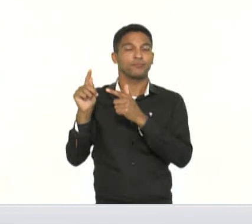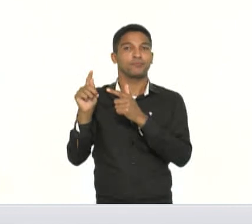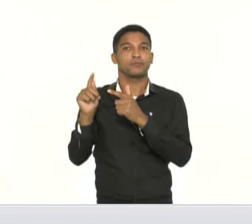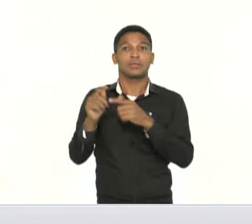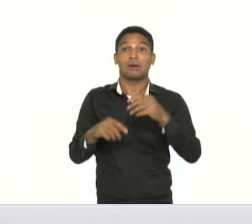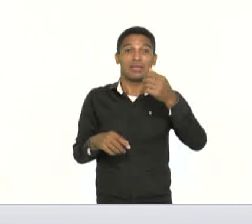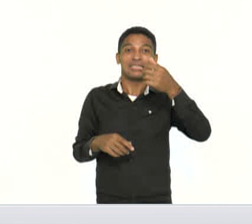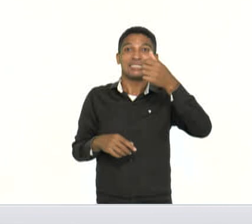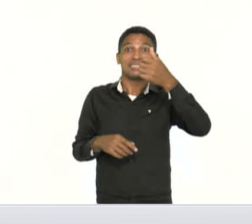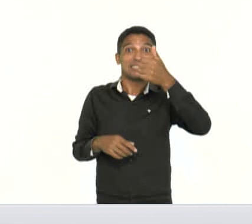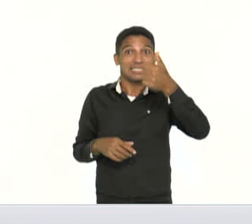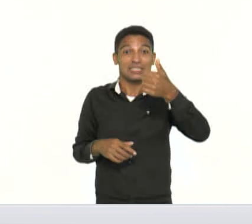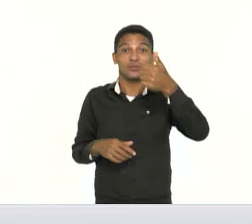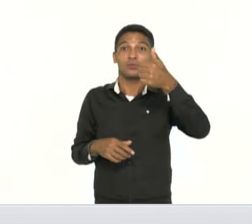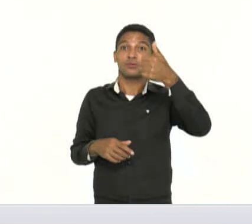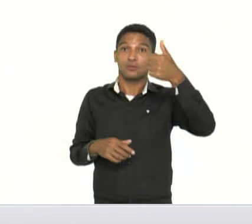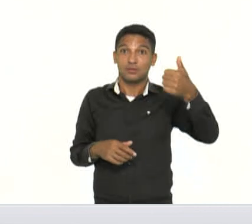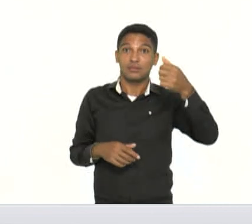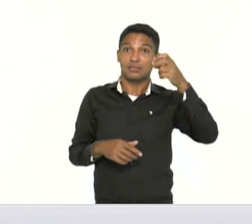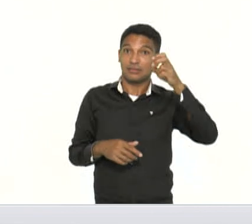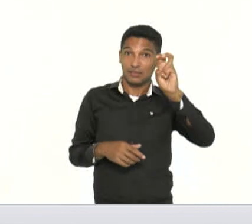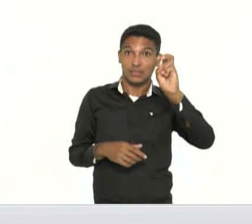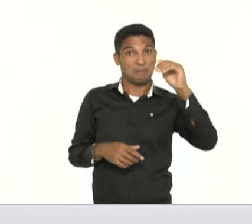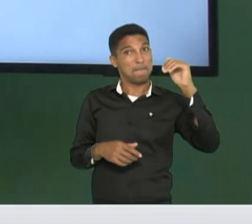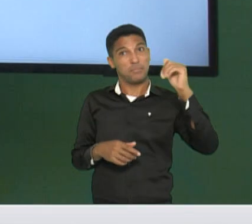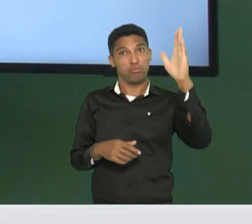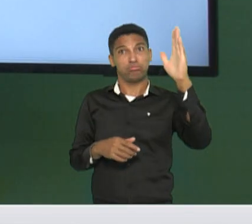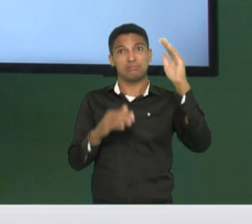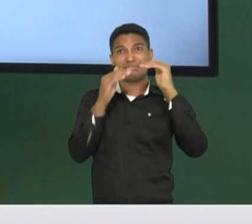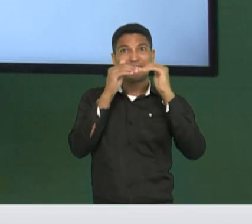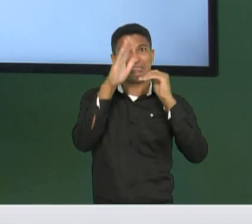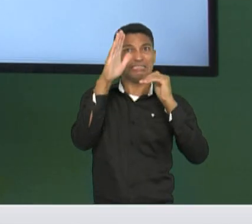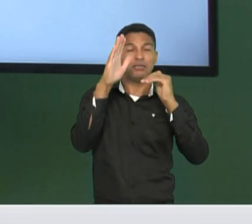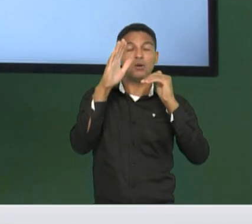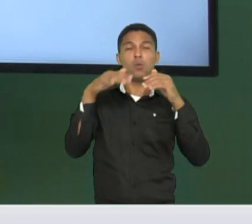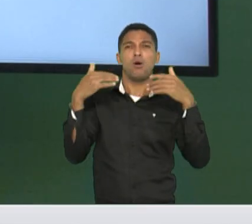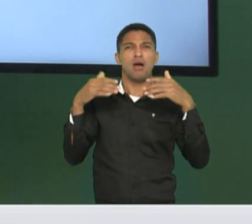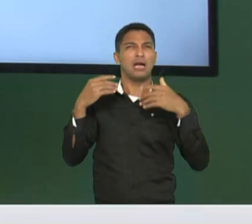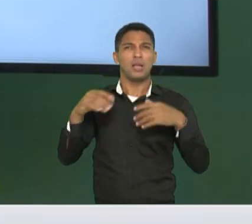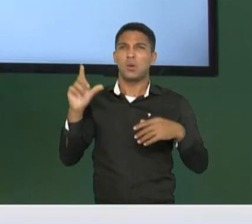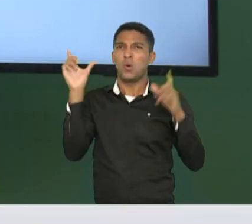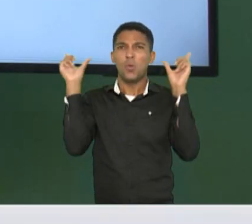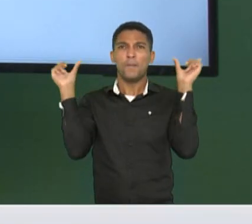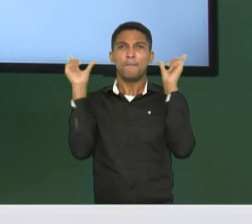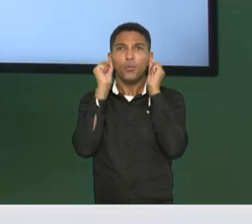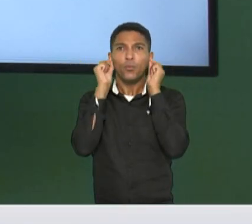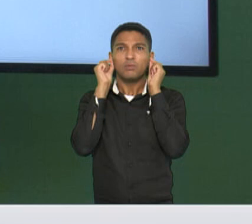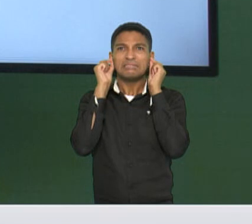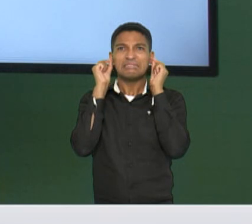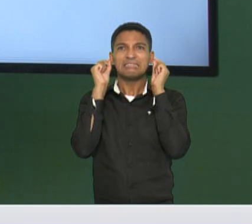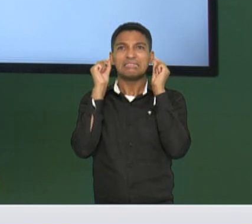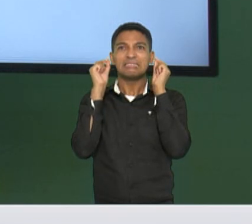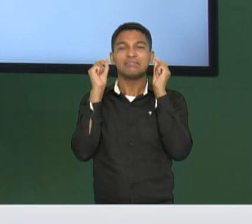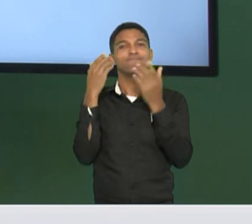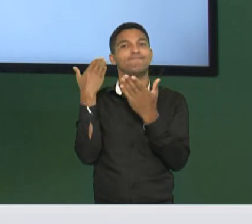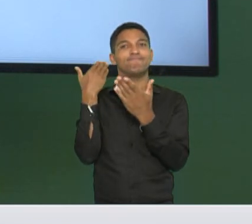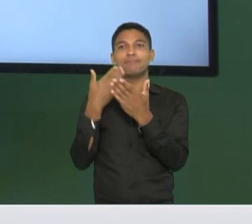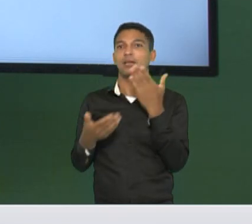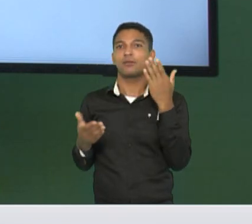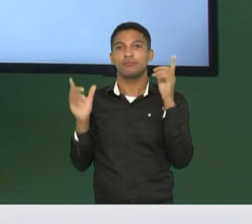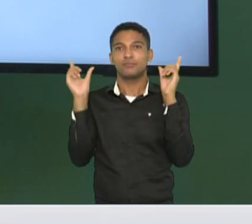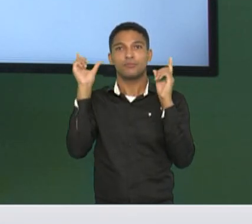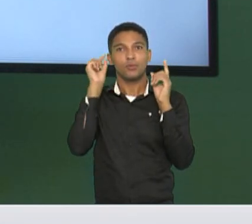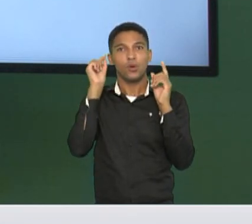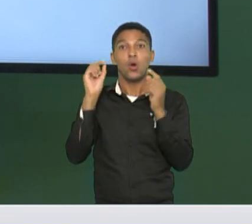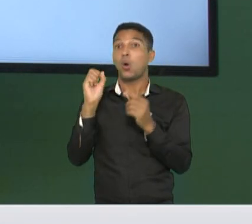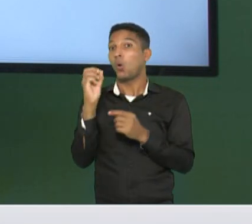surgem imediatamente e de forma irreversível. Não tem mais como voltar atrás. Perde a audição ou perde